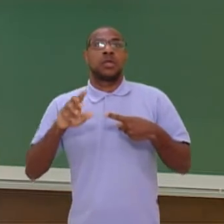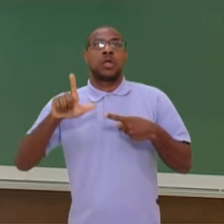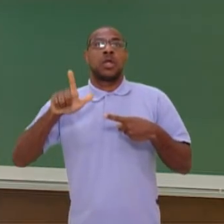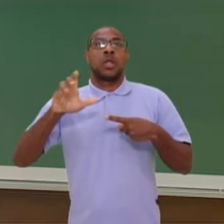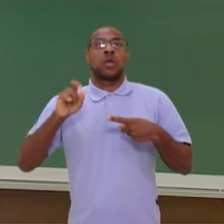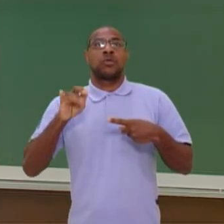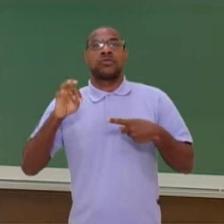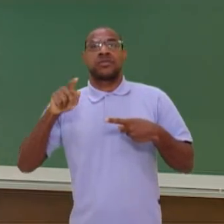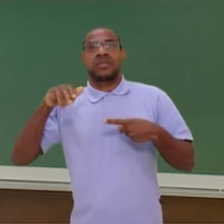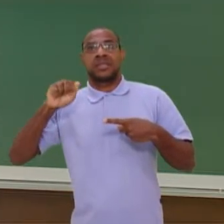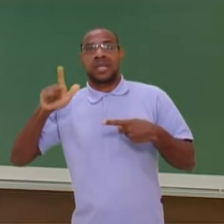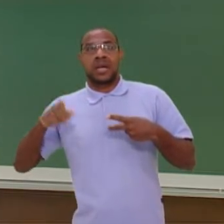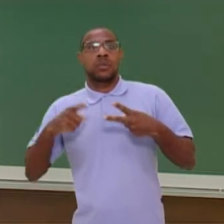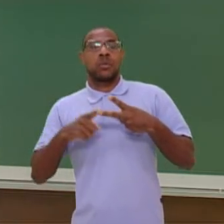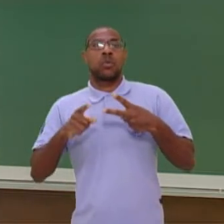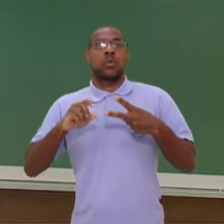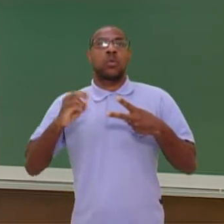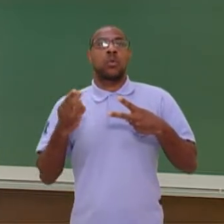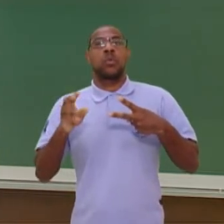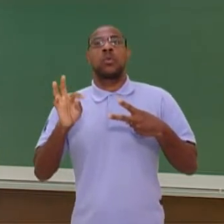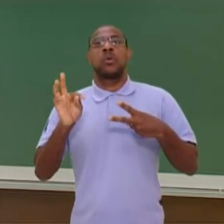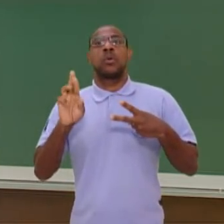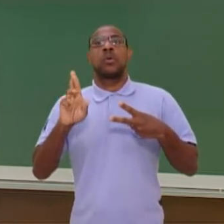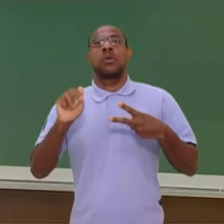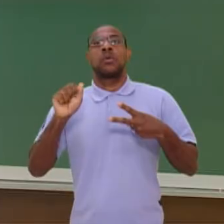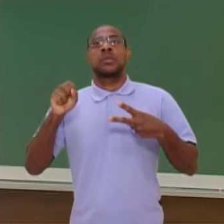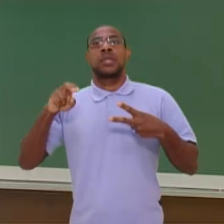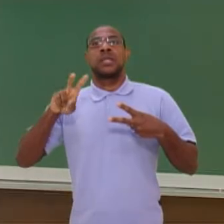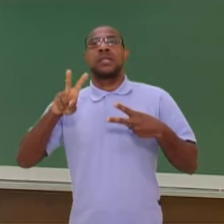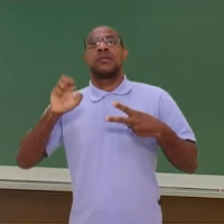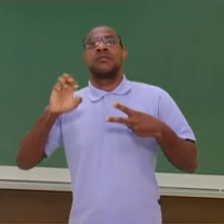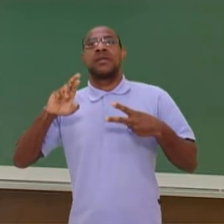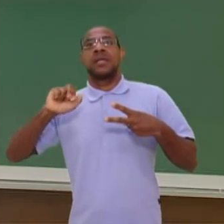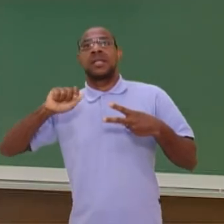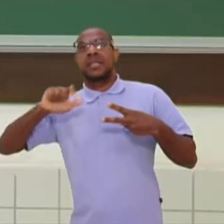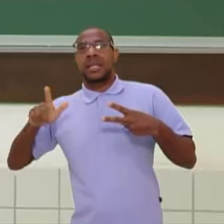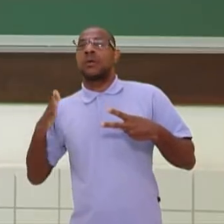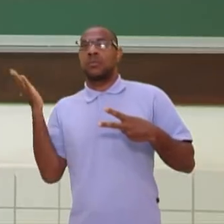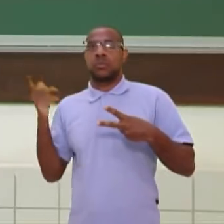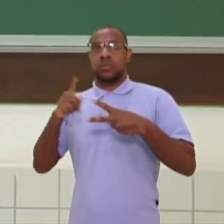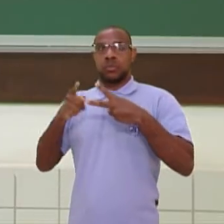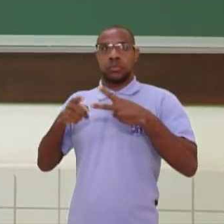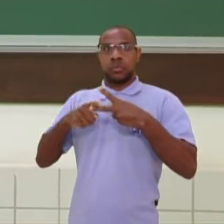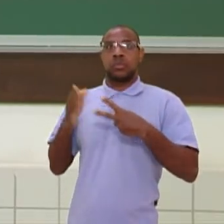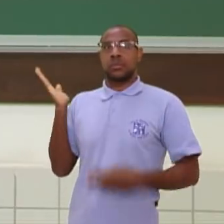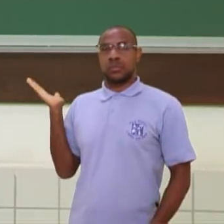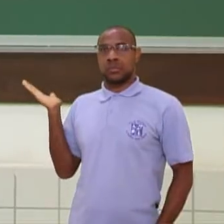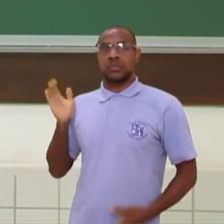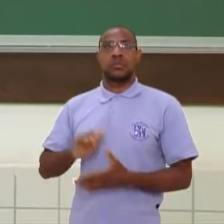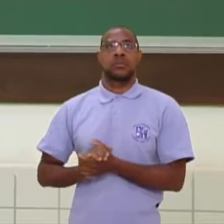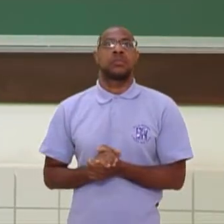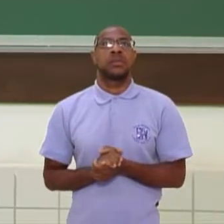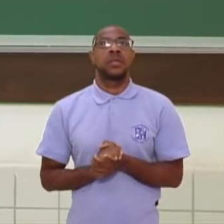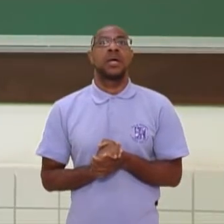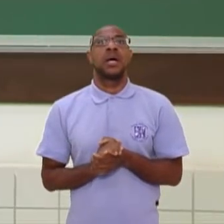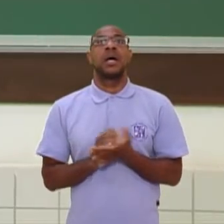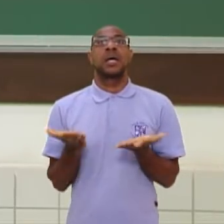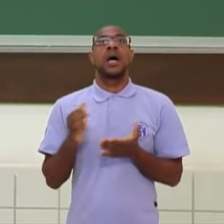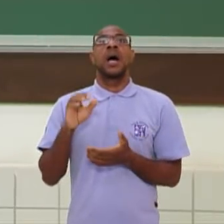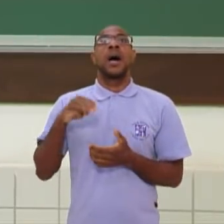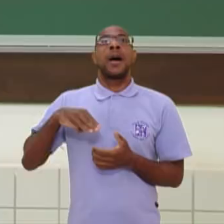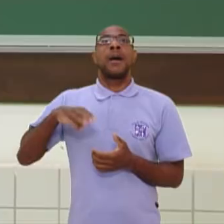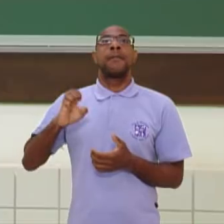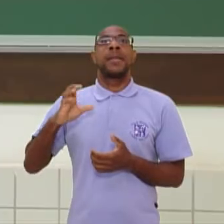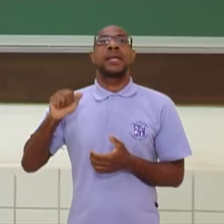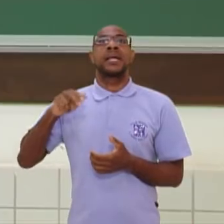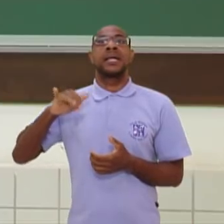como transversal, ok? Analisando esse contexto que temos ali das ondas mecânicas, vamos lá dar uma olhadinha para ver